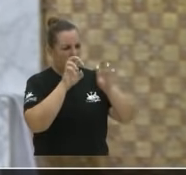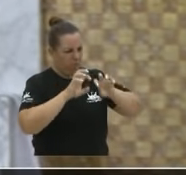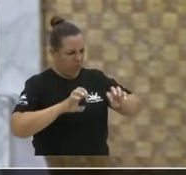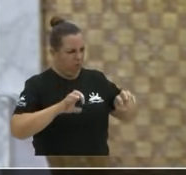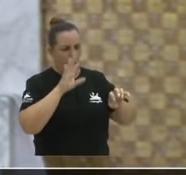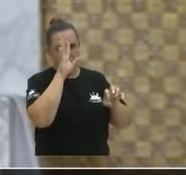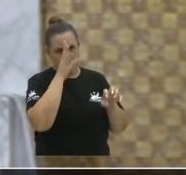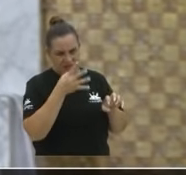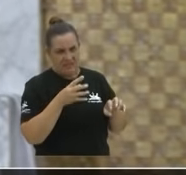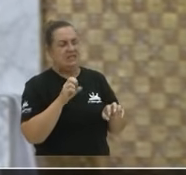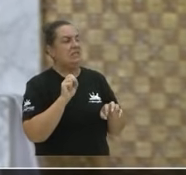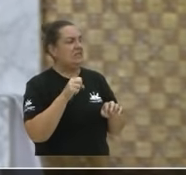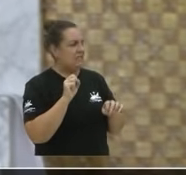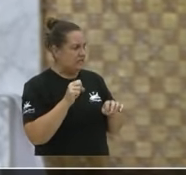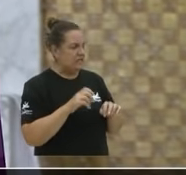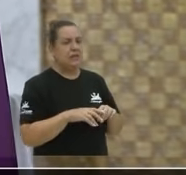faz.